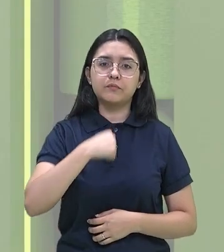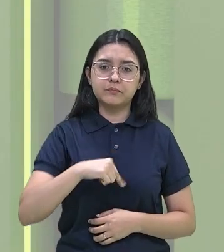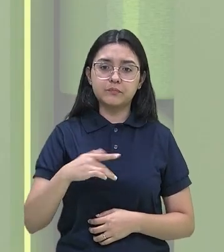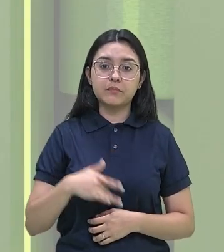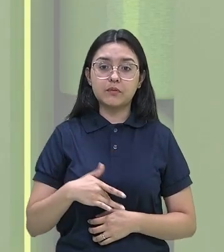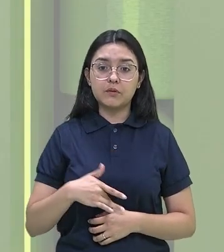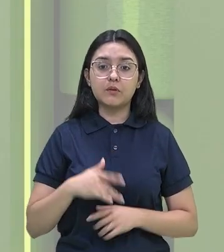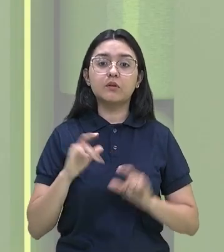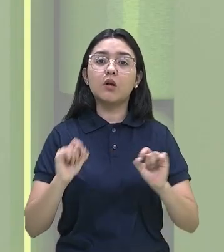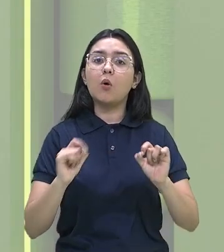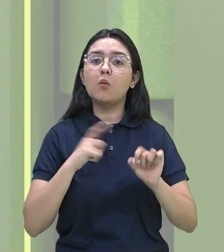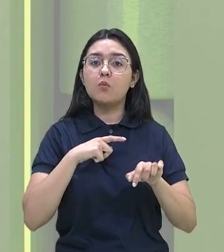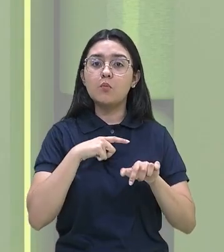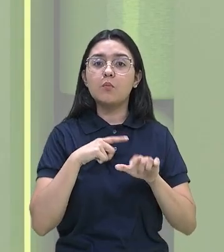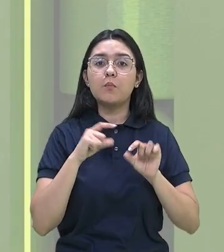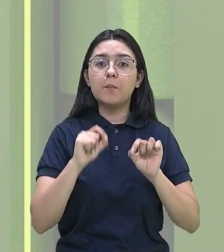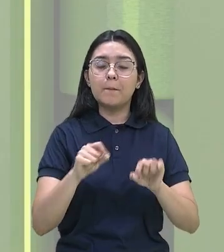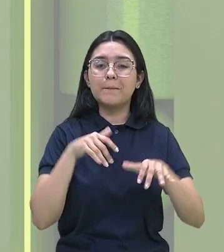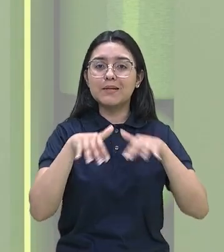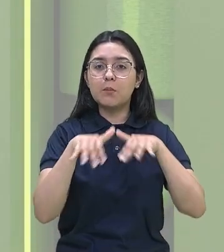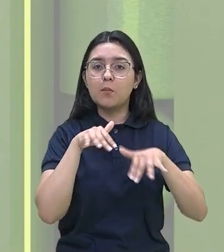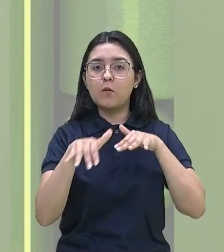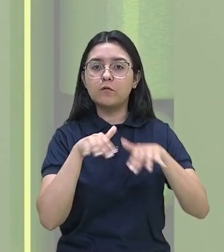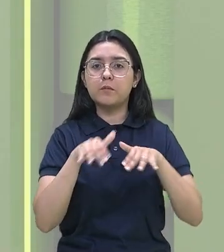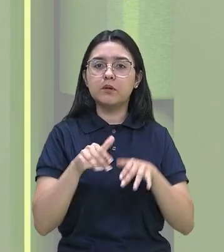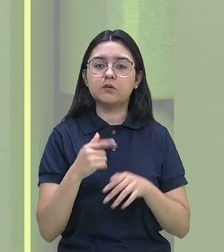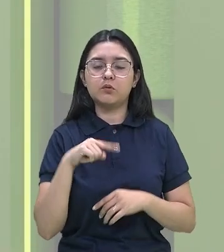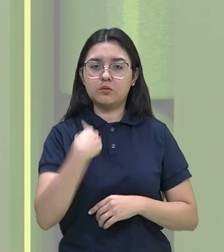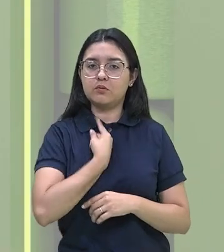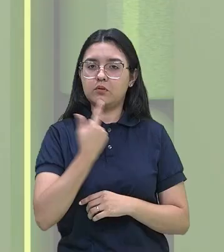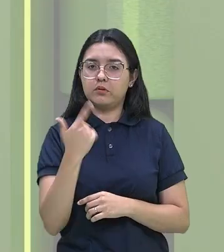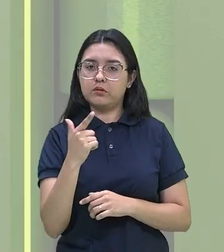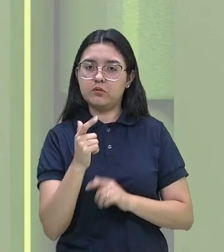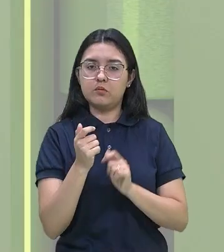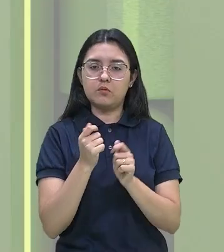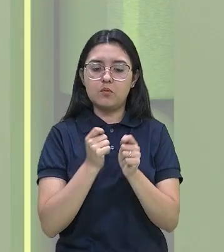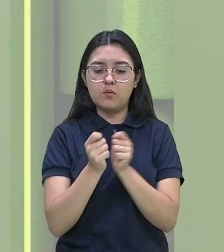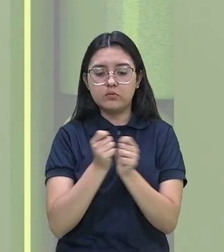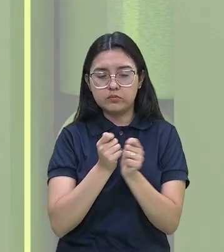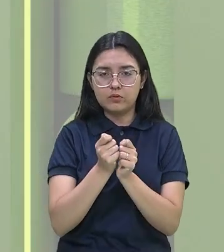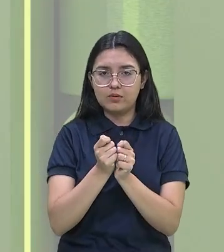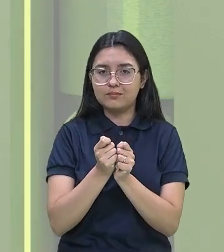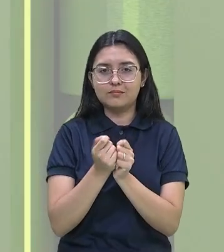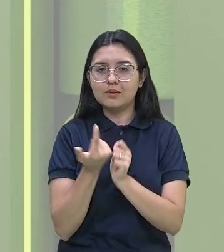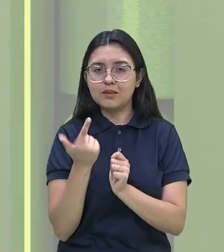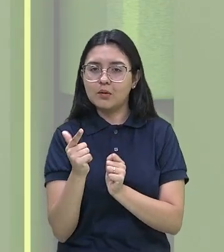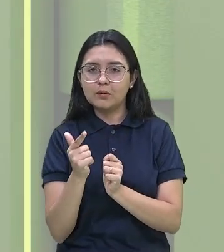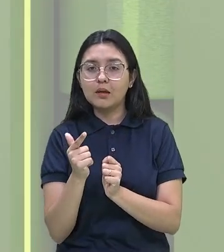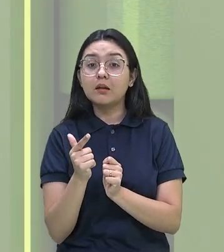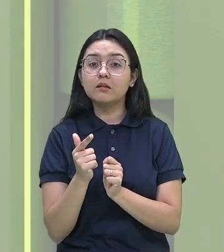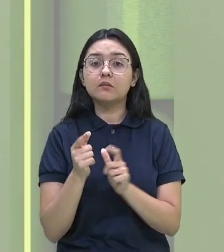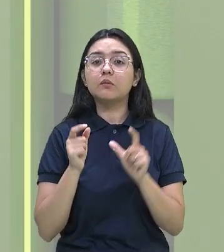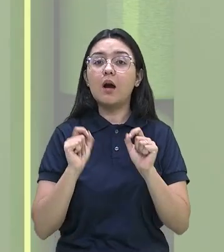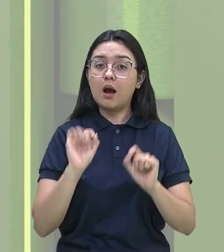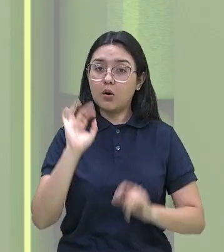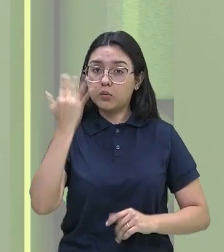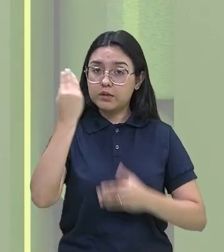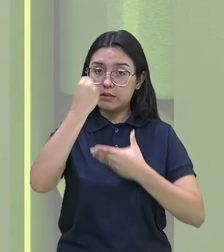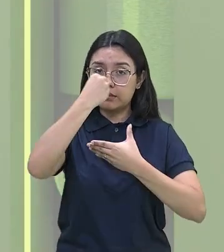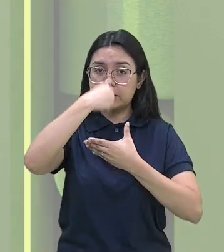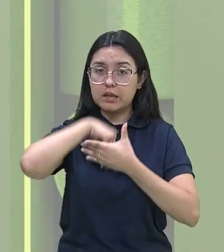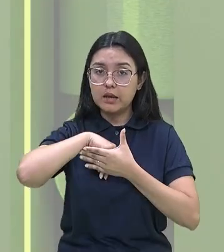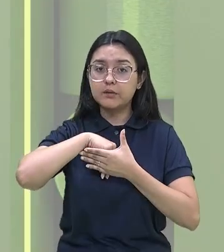esôfago, movimentos involuntários que independem da nossa vontade, eles ocorrem